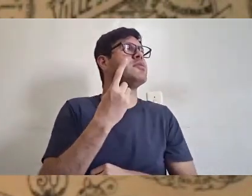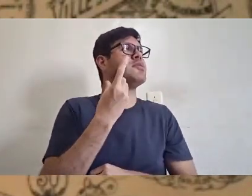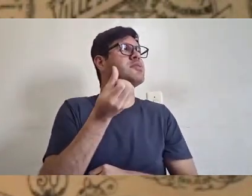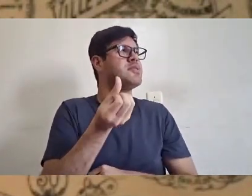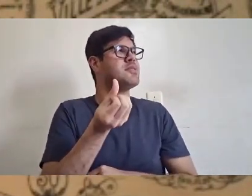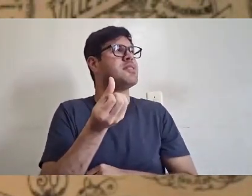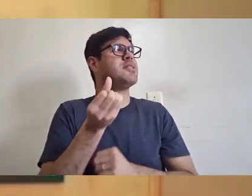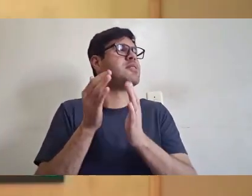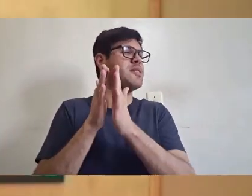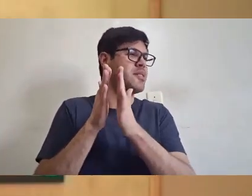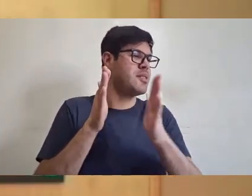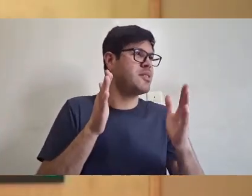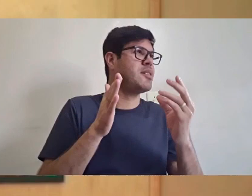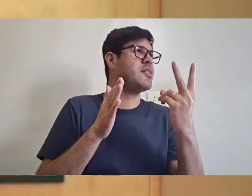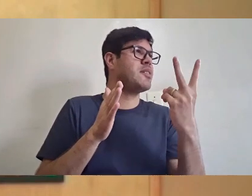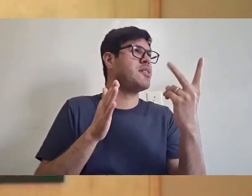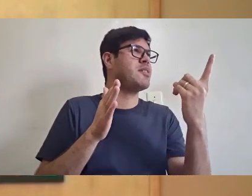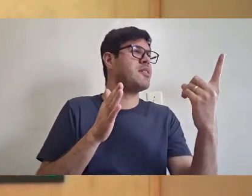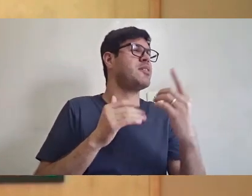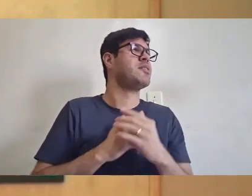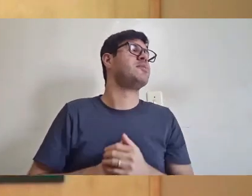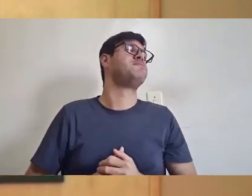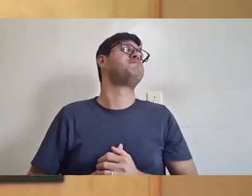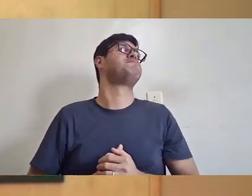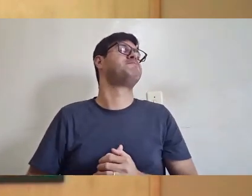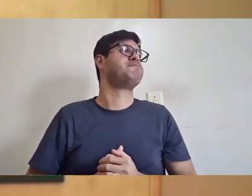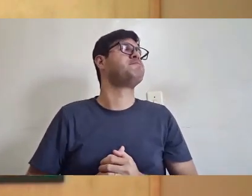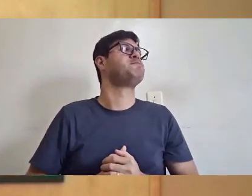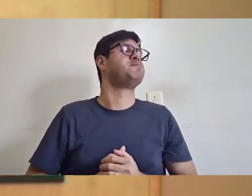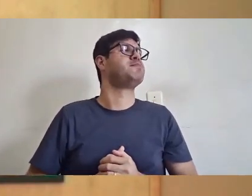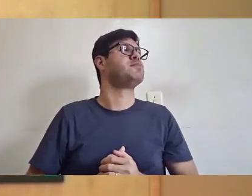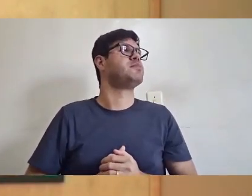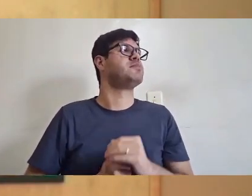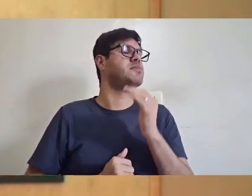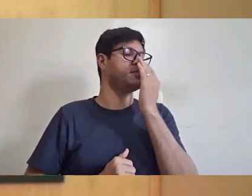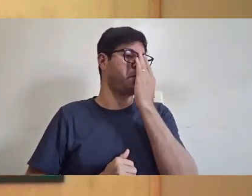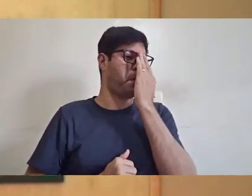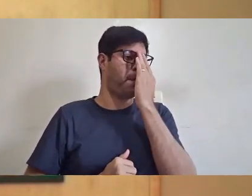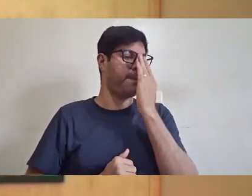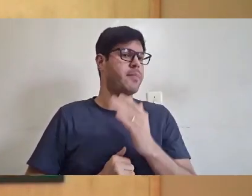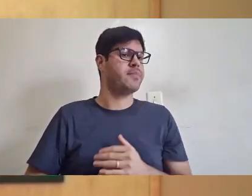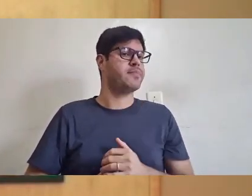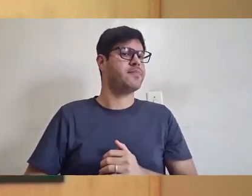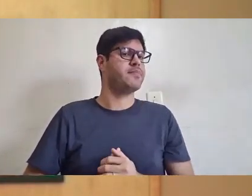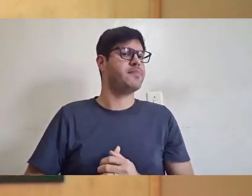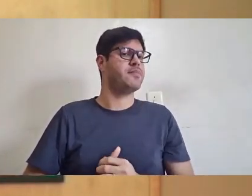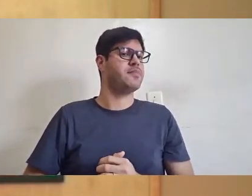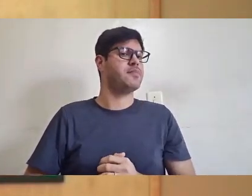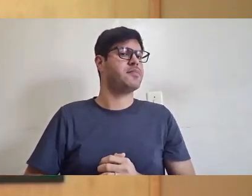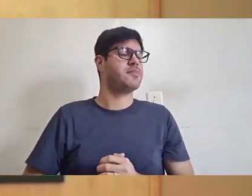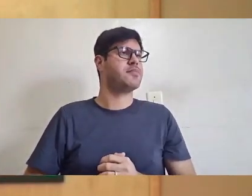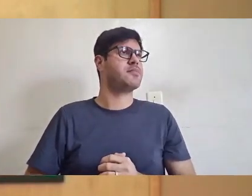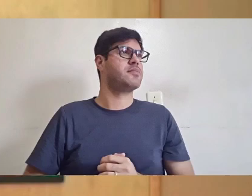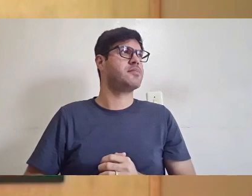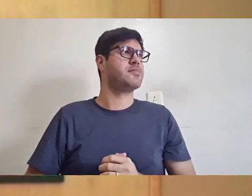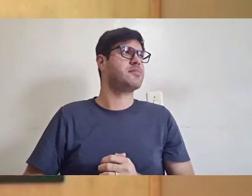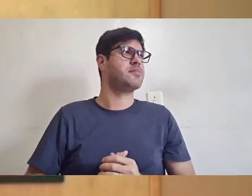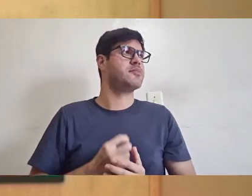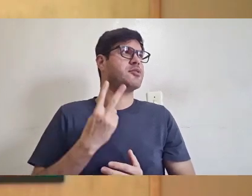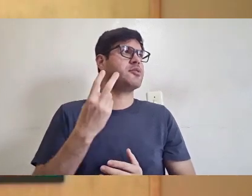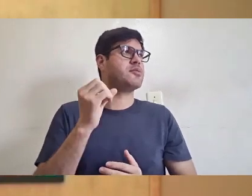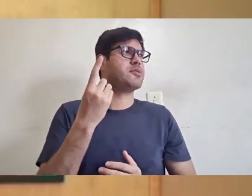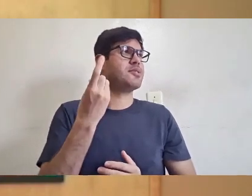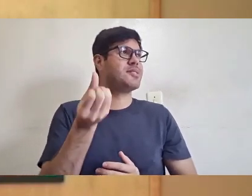21. 16, 17, 18, 19. Então, 19. Então, aí outra